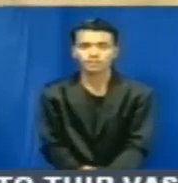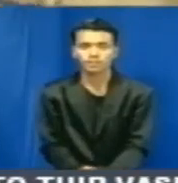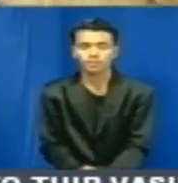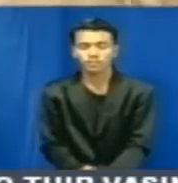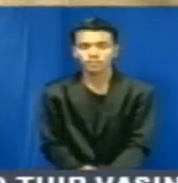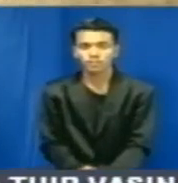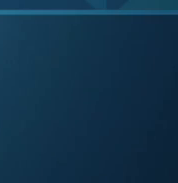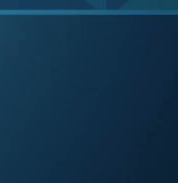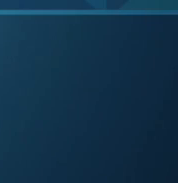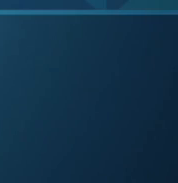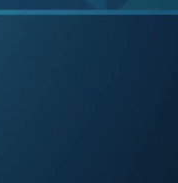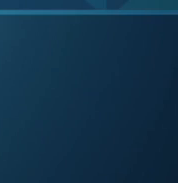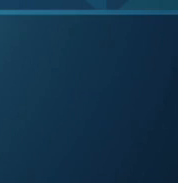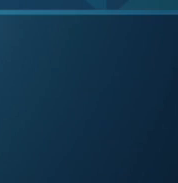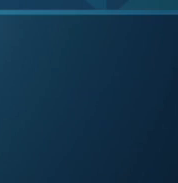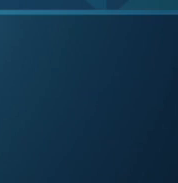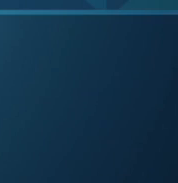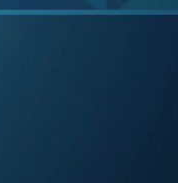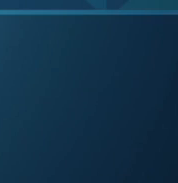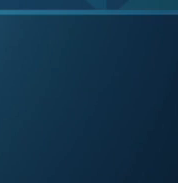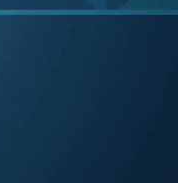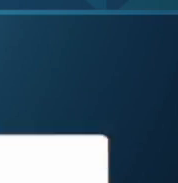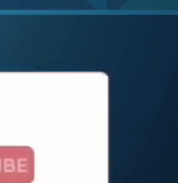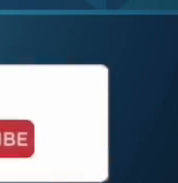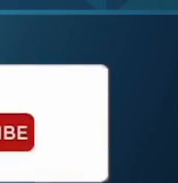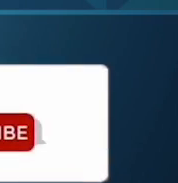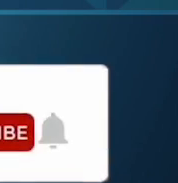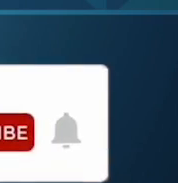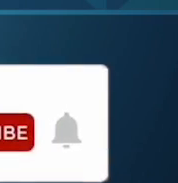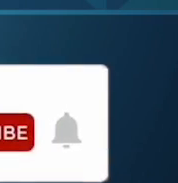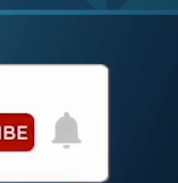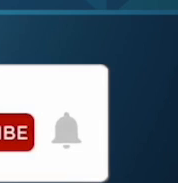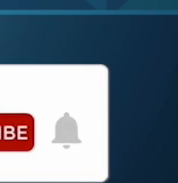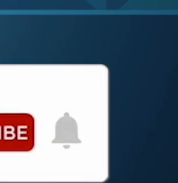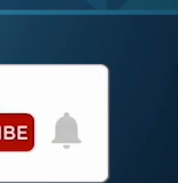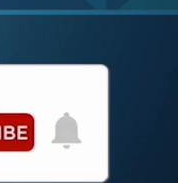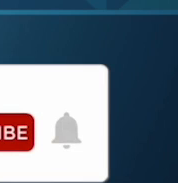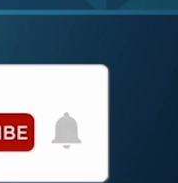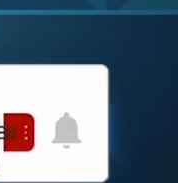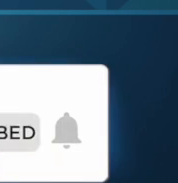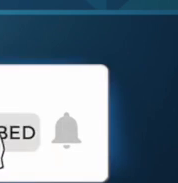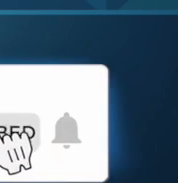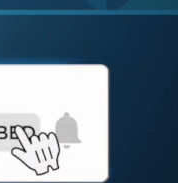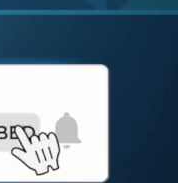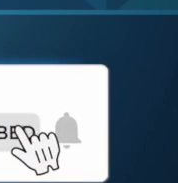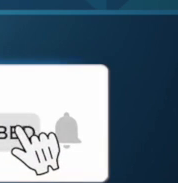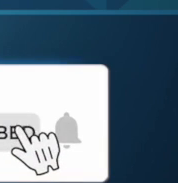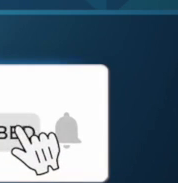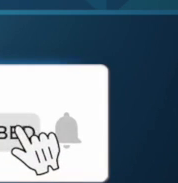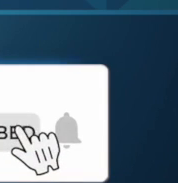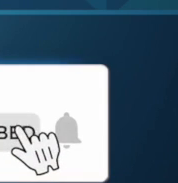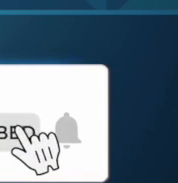Nano, ba RTTL. Atu retang informação factuais não atuais, queta haluha, inscreva e ha